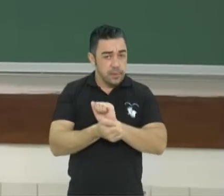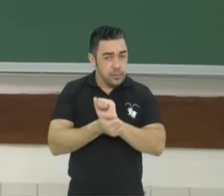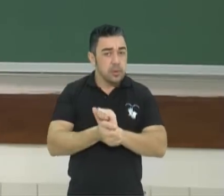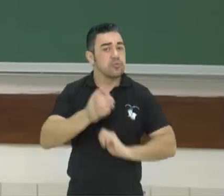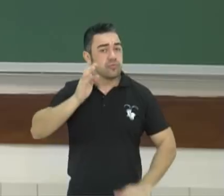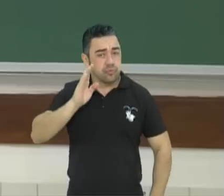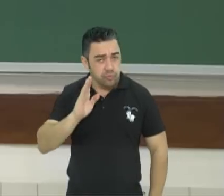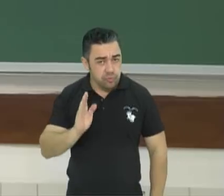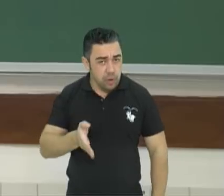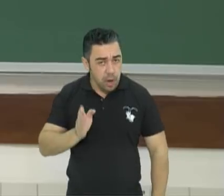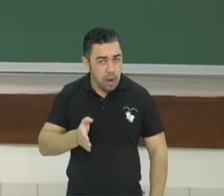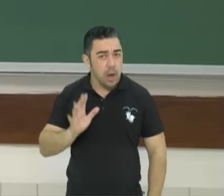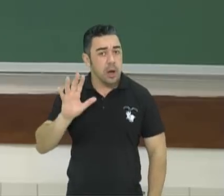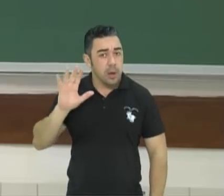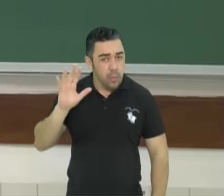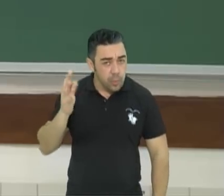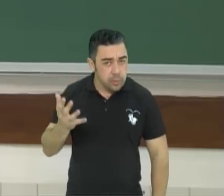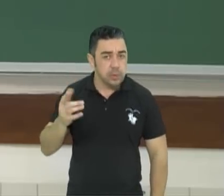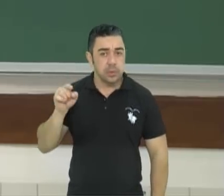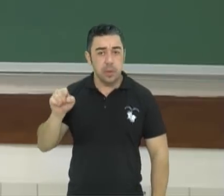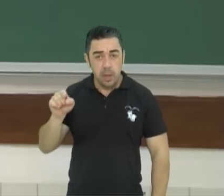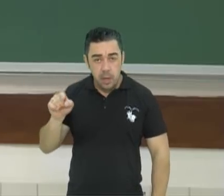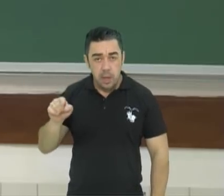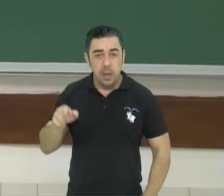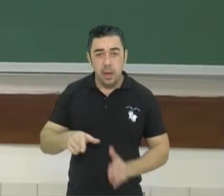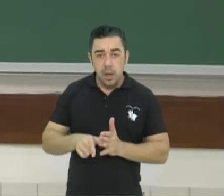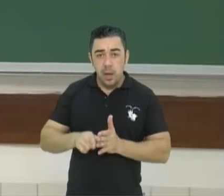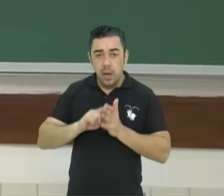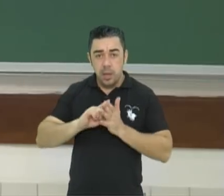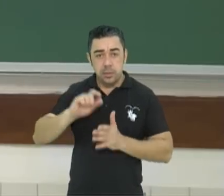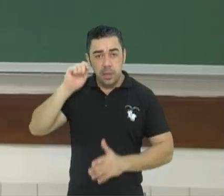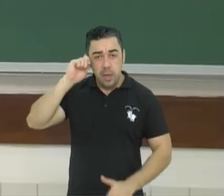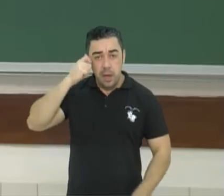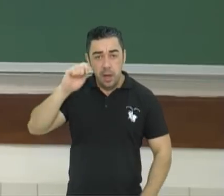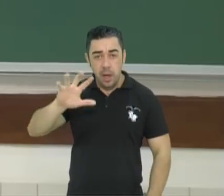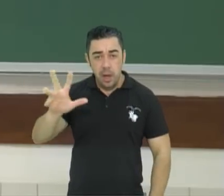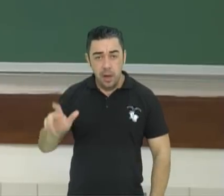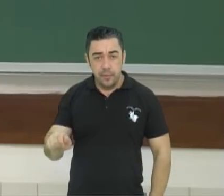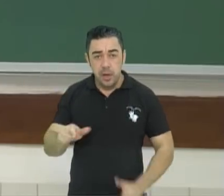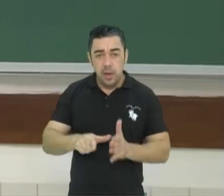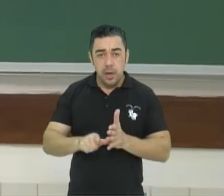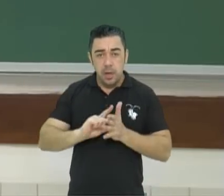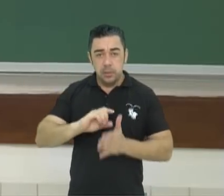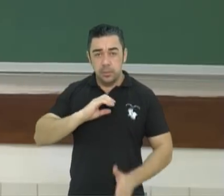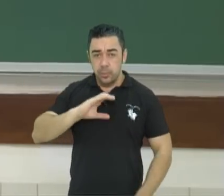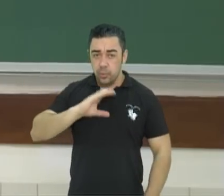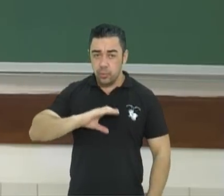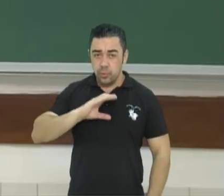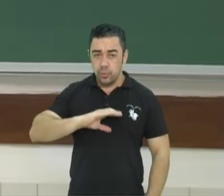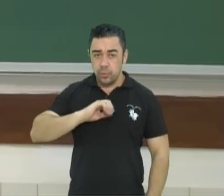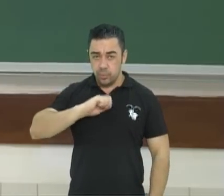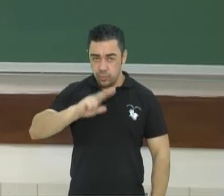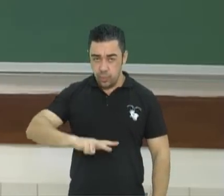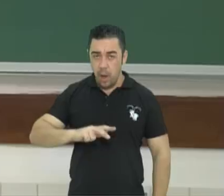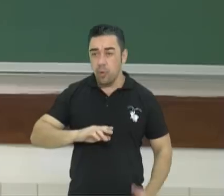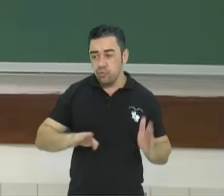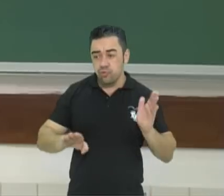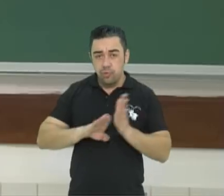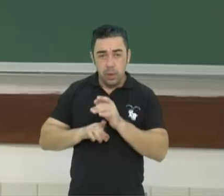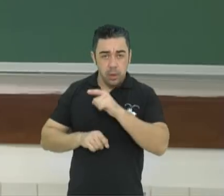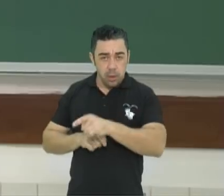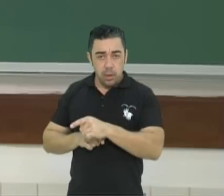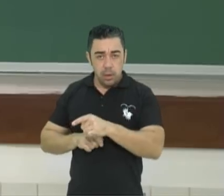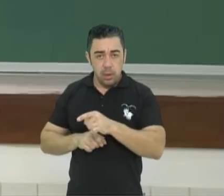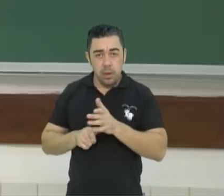uma instituição que acontecia na África mesmo antes da chegada dos portugueses. E se você lembrar das nossas aulas, nós